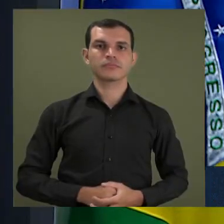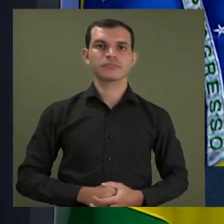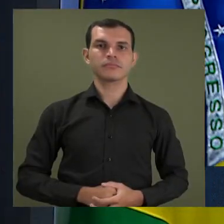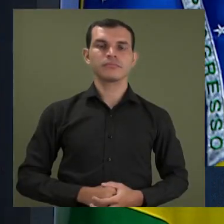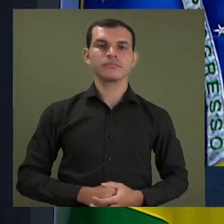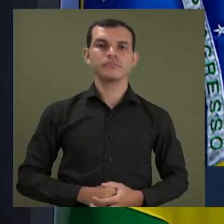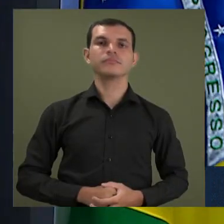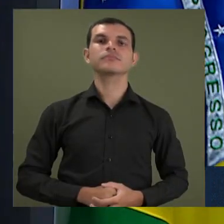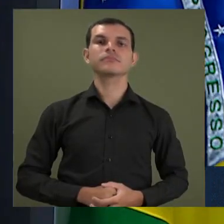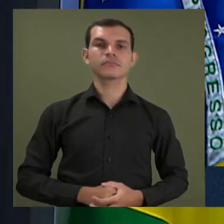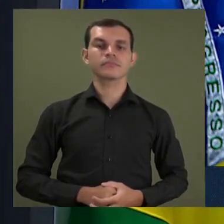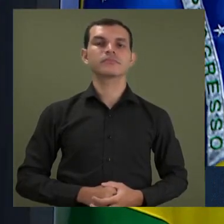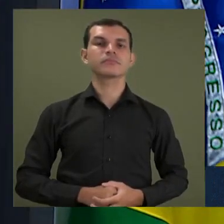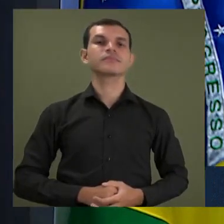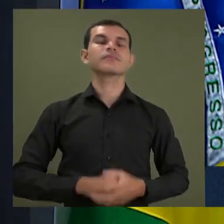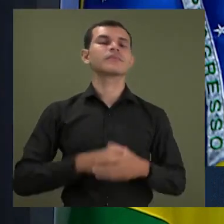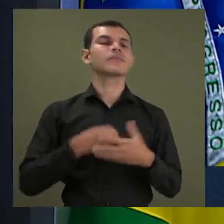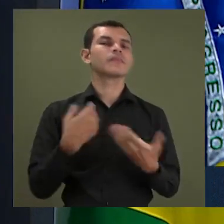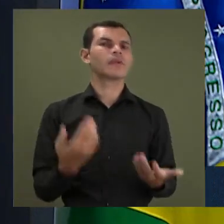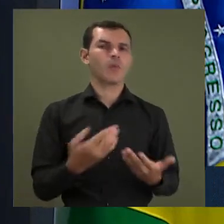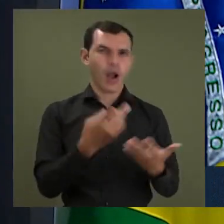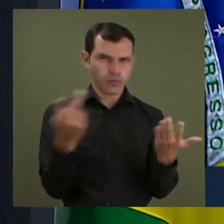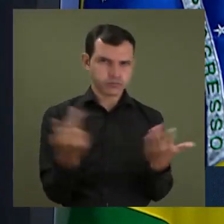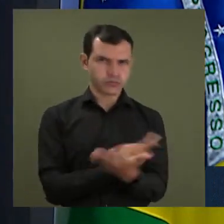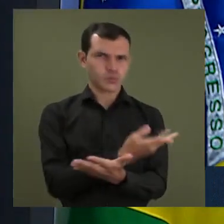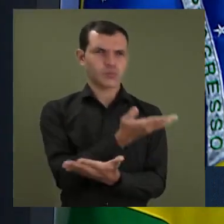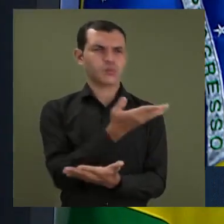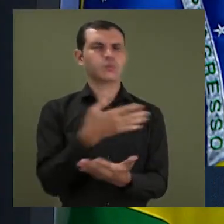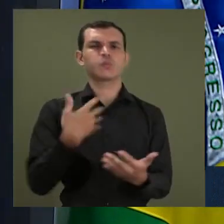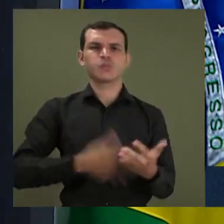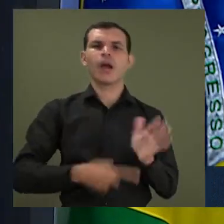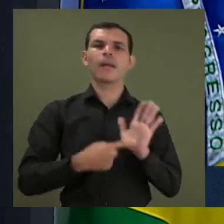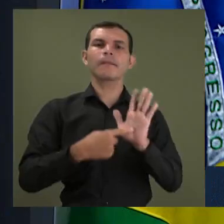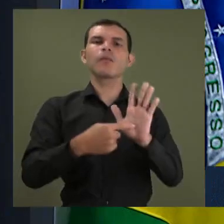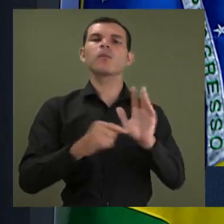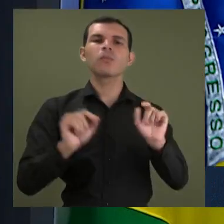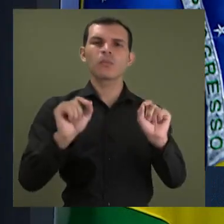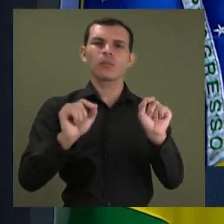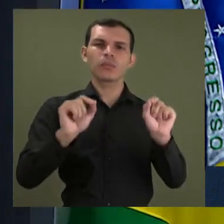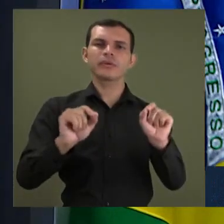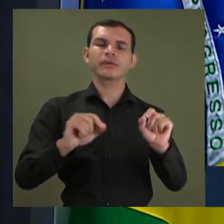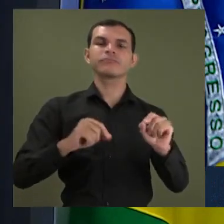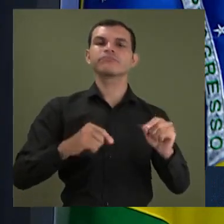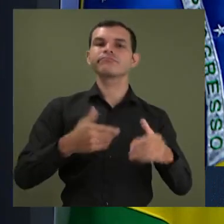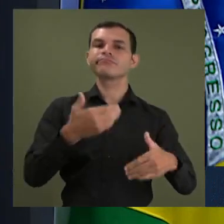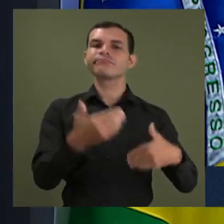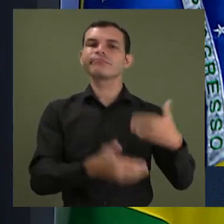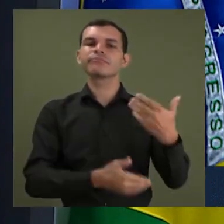Ele indica um risco, esse caso, para uma tendência à